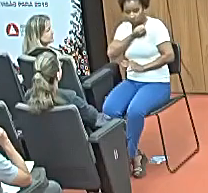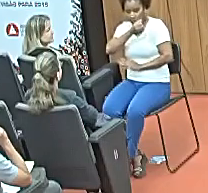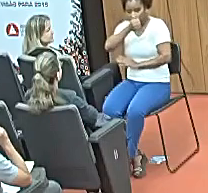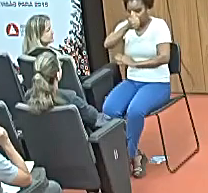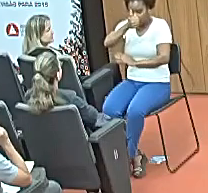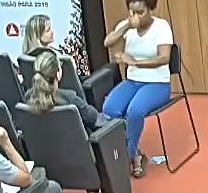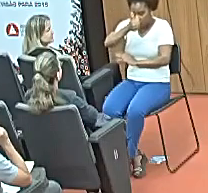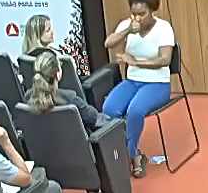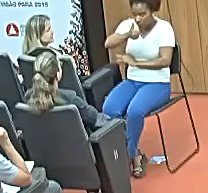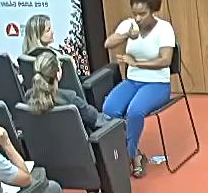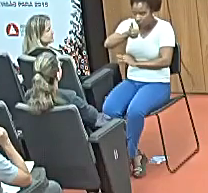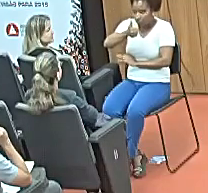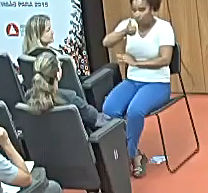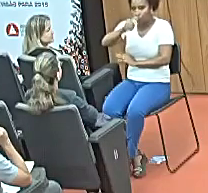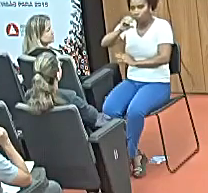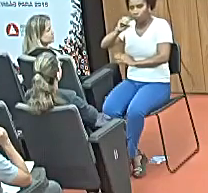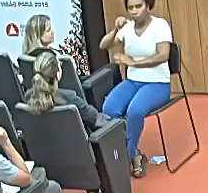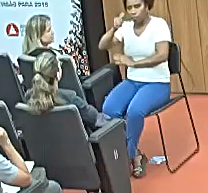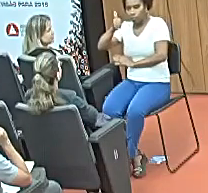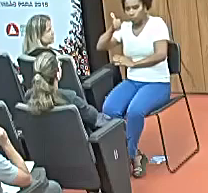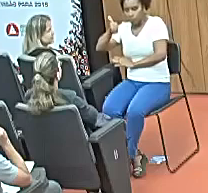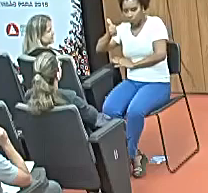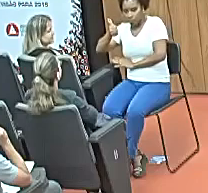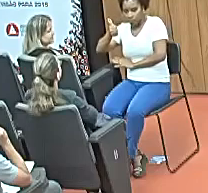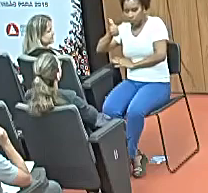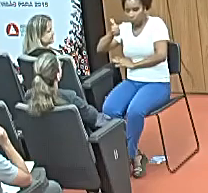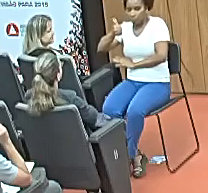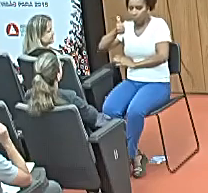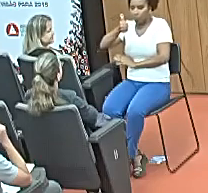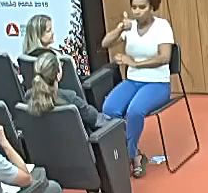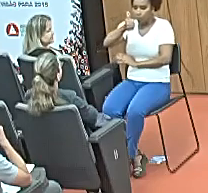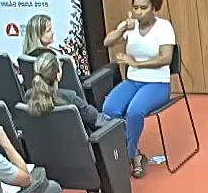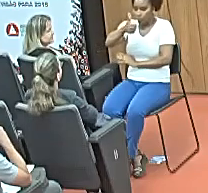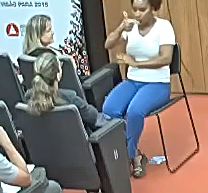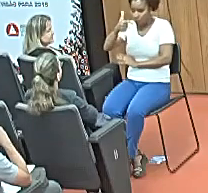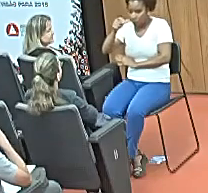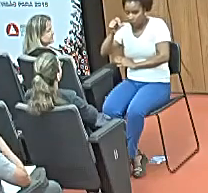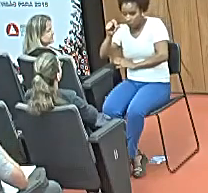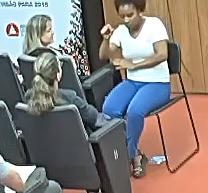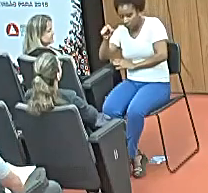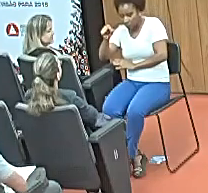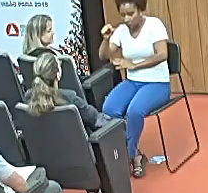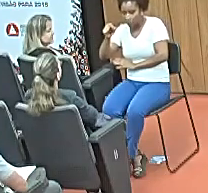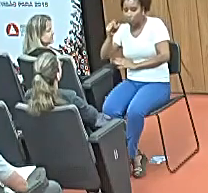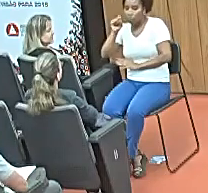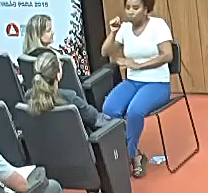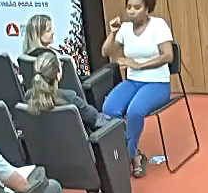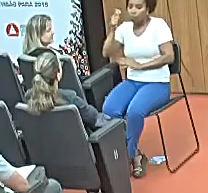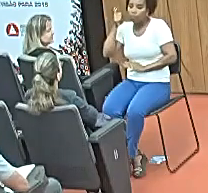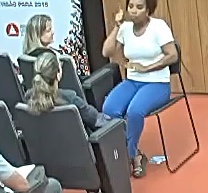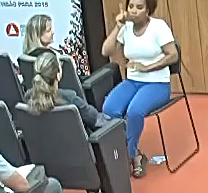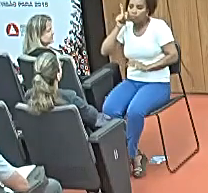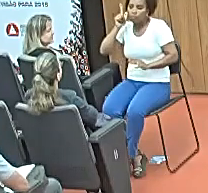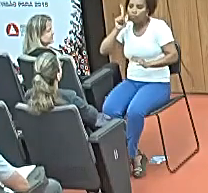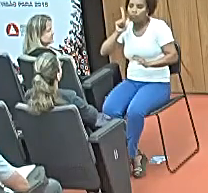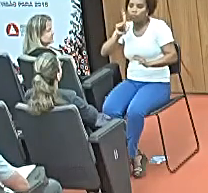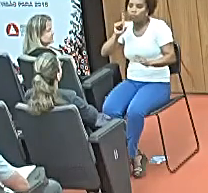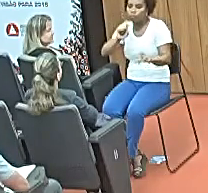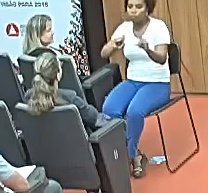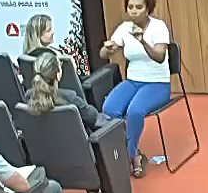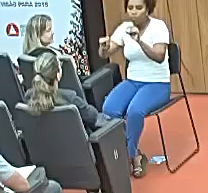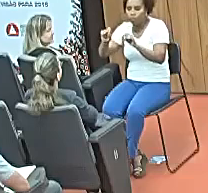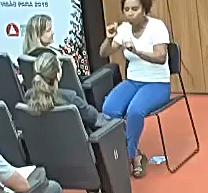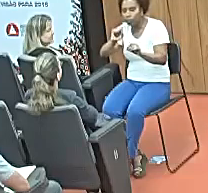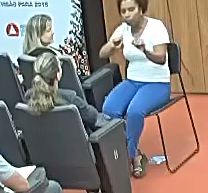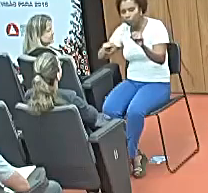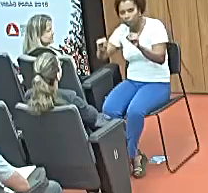em segurança alimentar e nutricional sustentável com vistas a garantir em seu escopo a oferta de